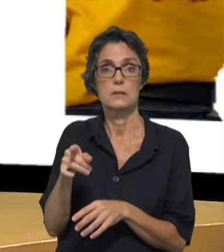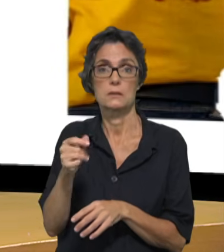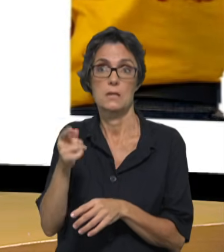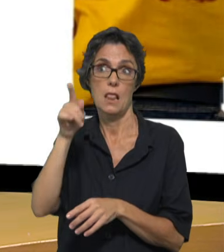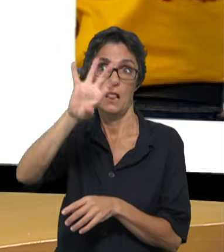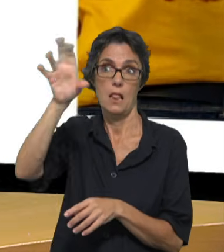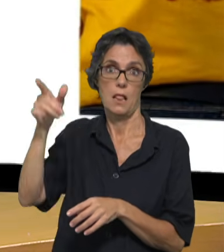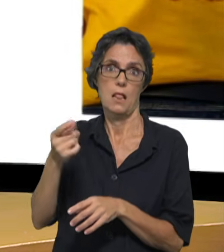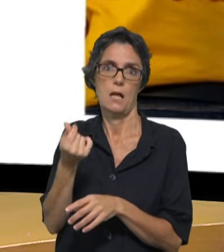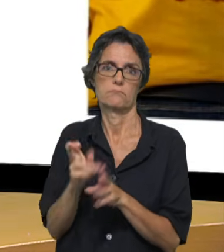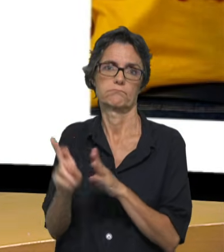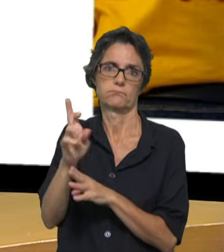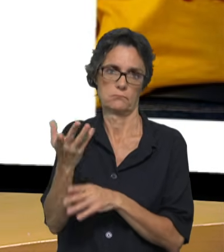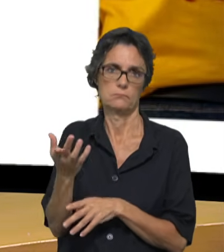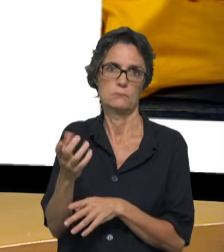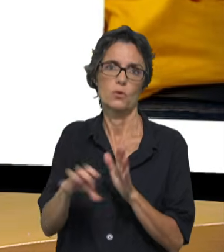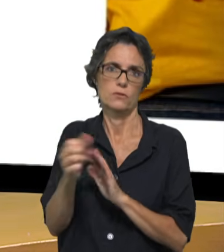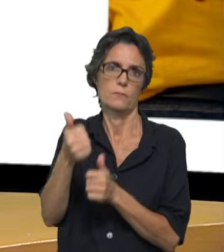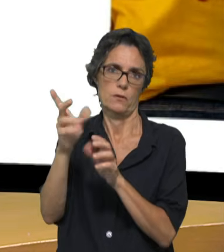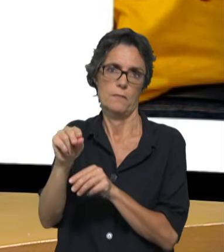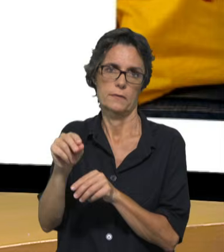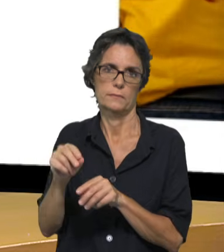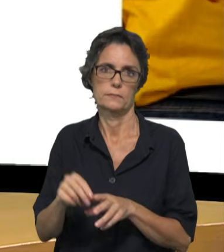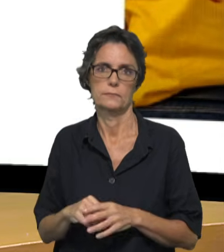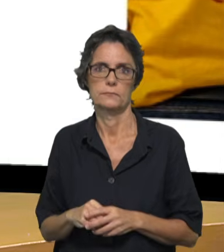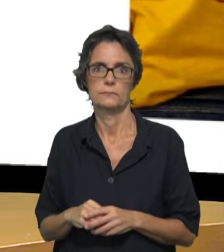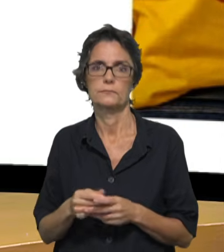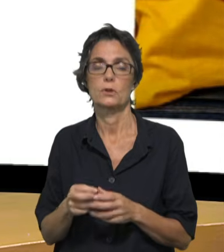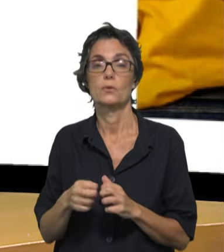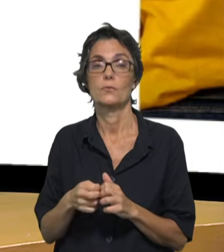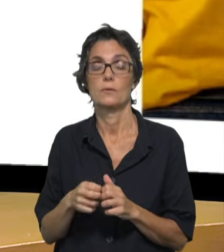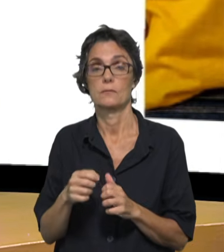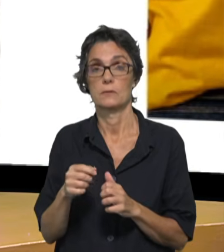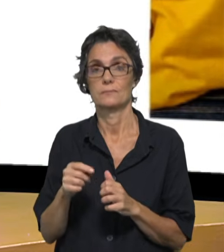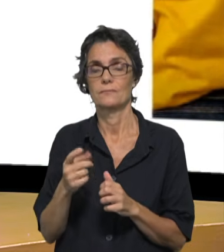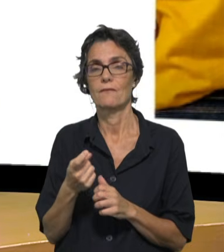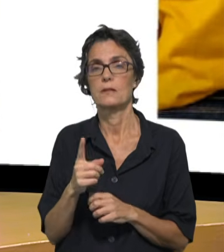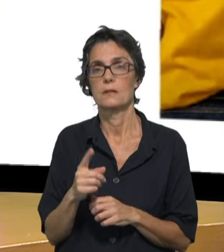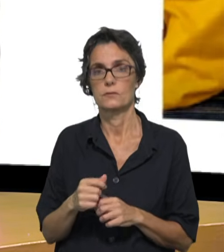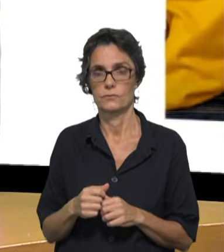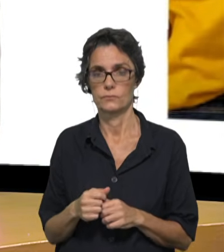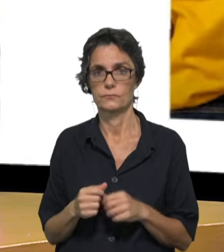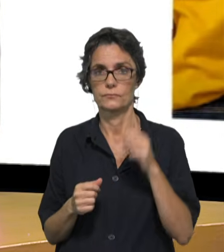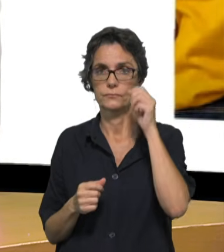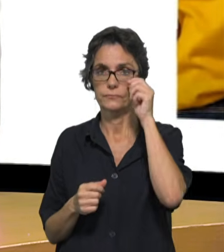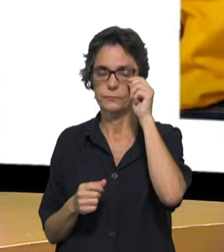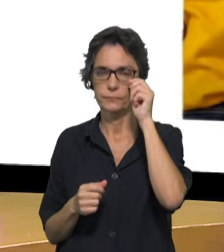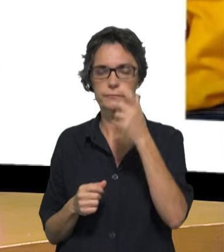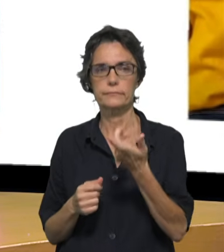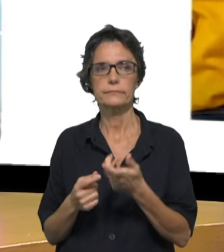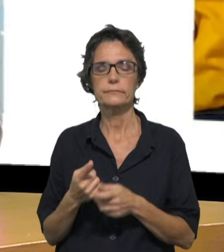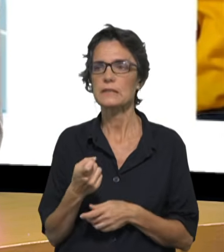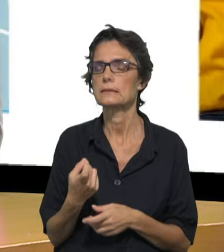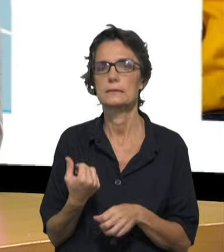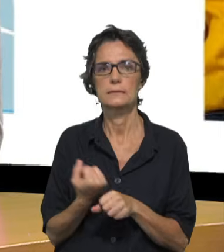e dá melhores condições. O problema que neste momento há uma enorme falta de mão